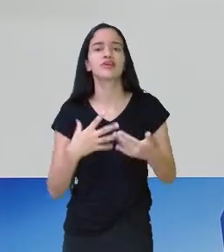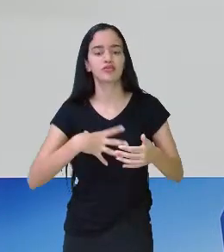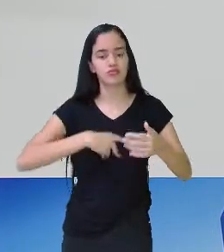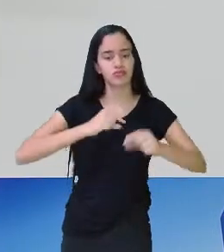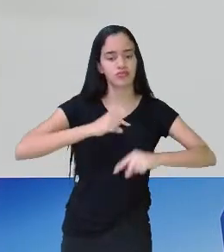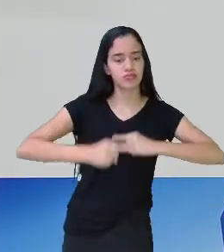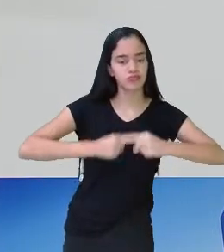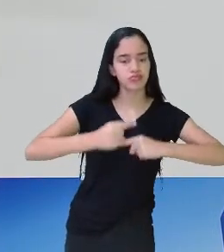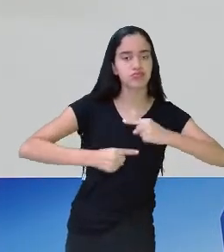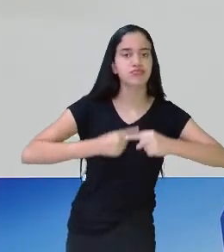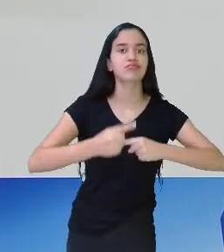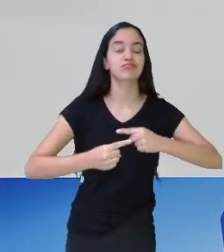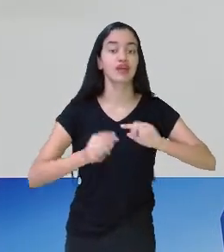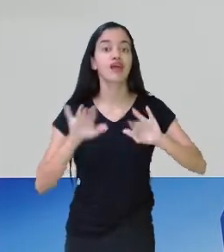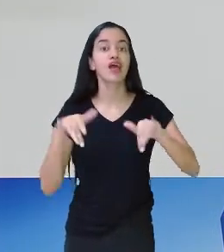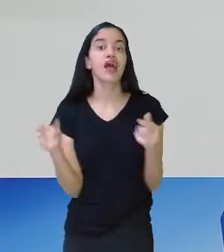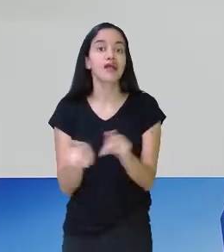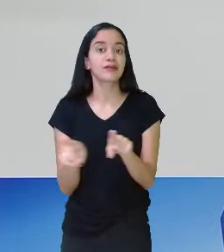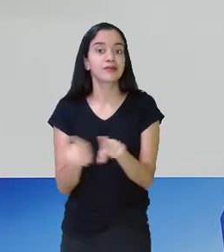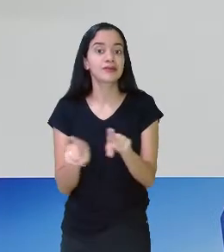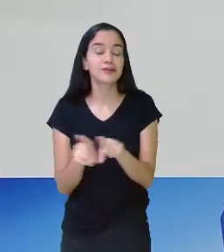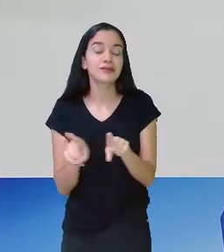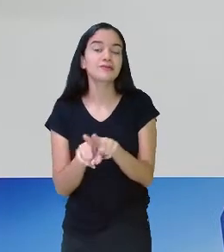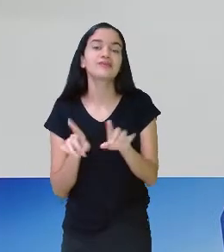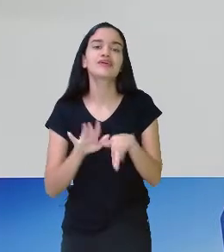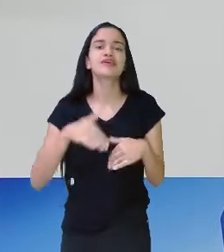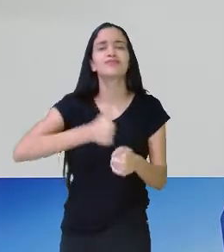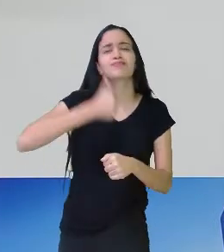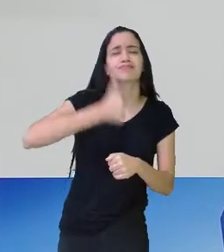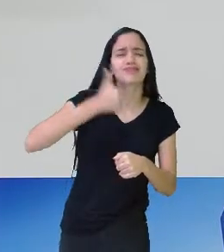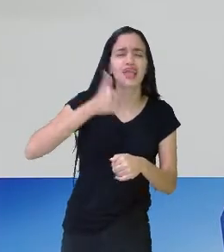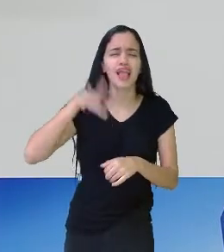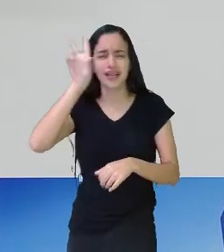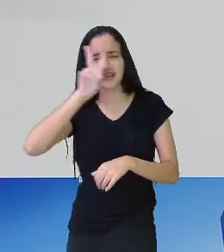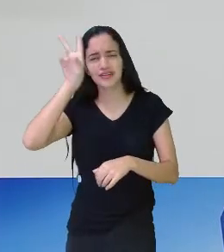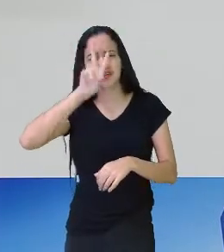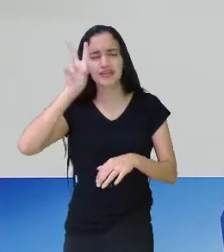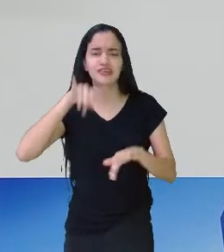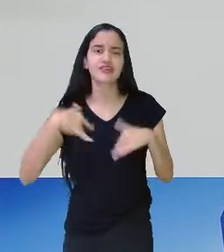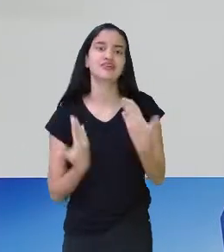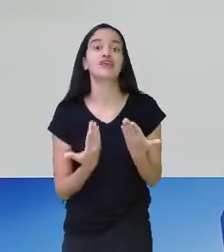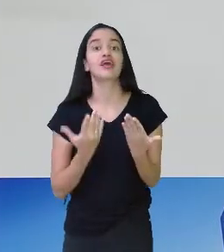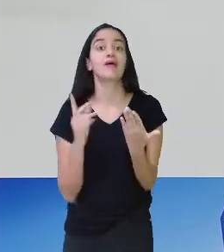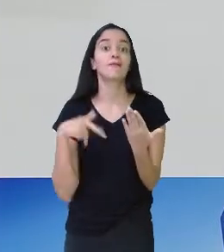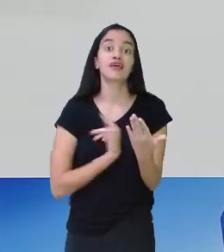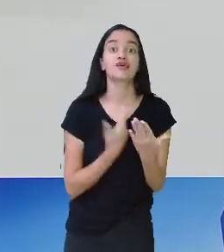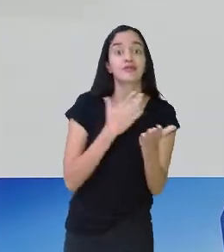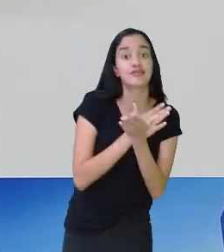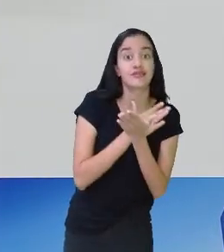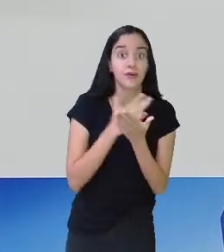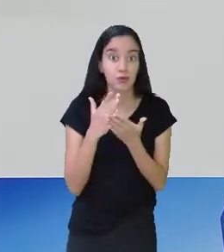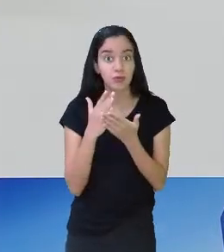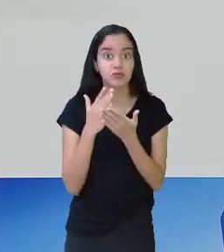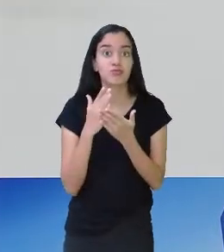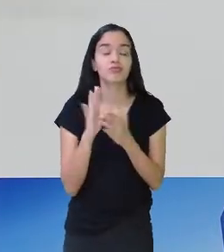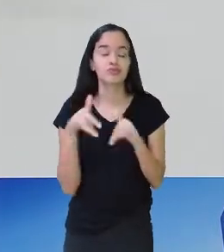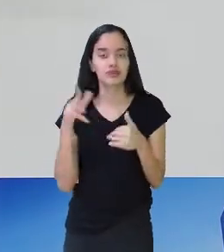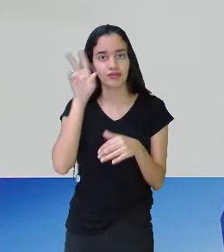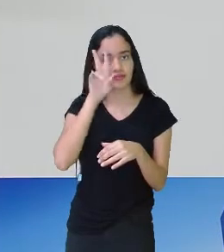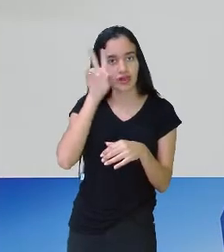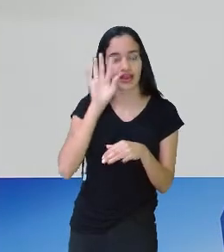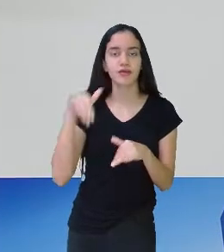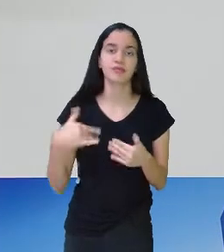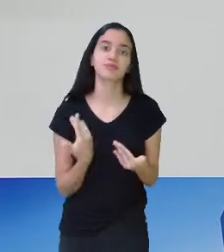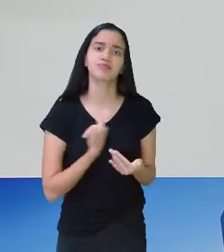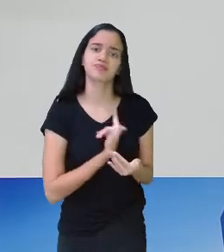seres decompositores, seres primários, aquela história da cadeia alimentar que a gente estava conversando, lembra? E a gente